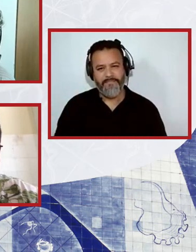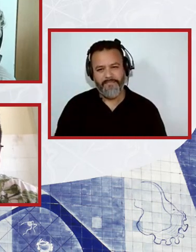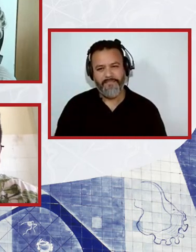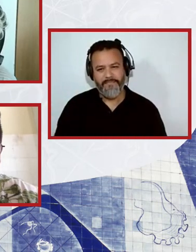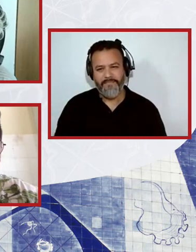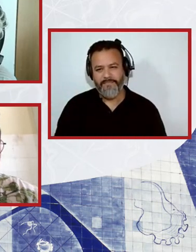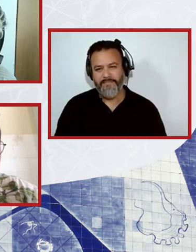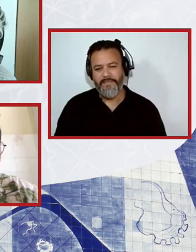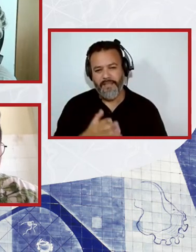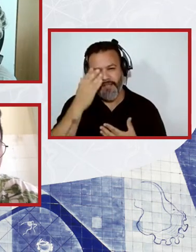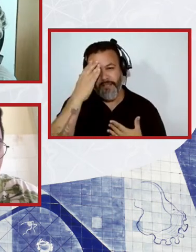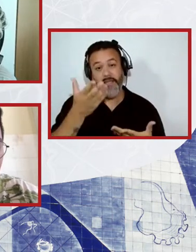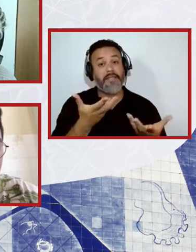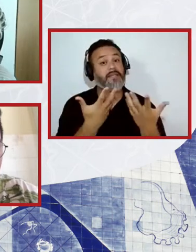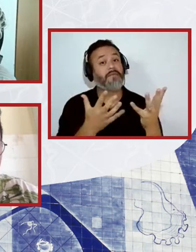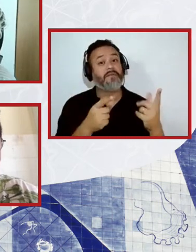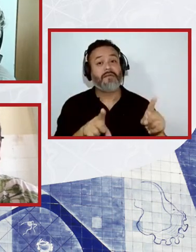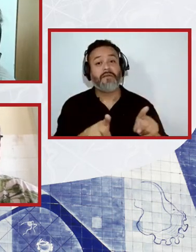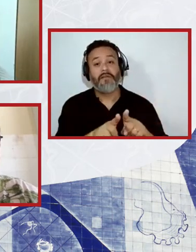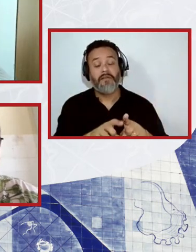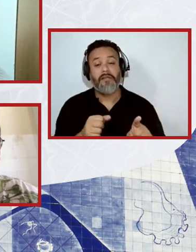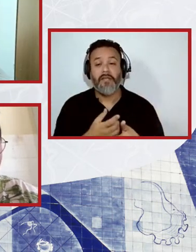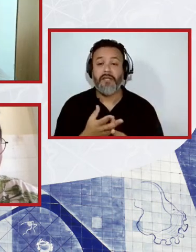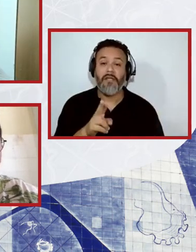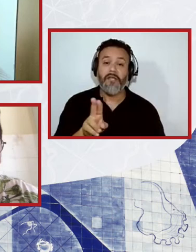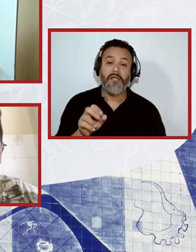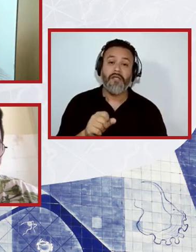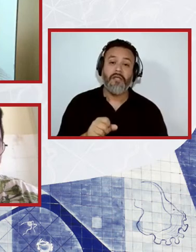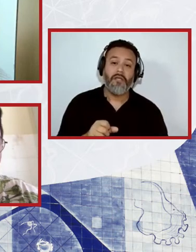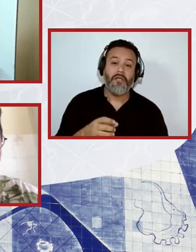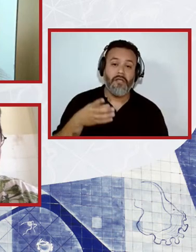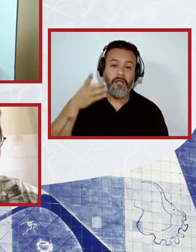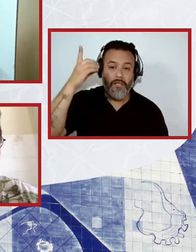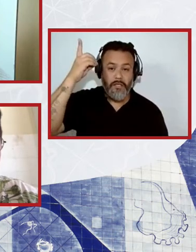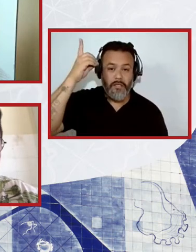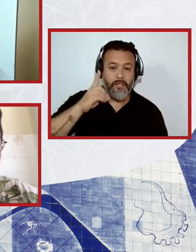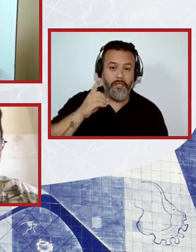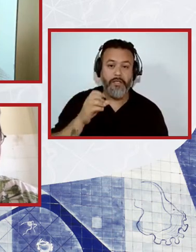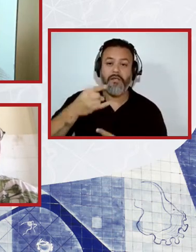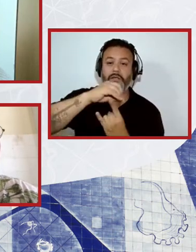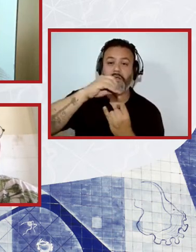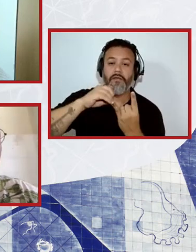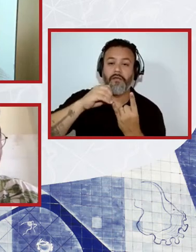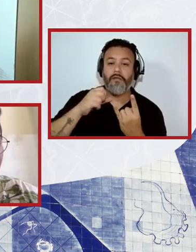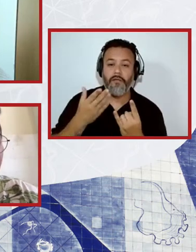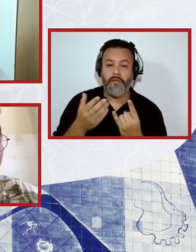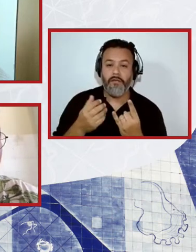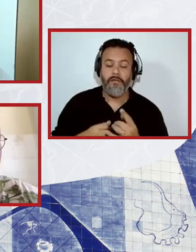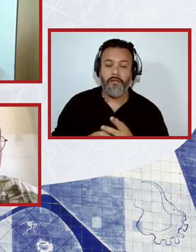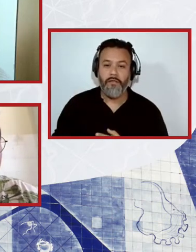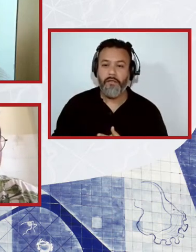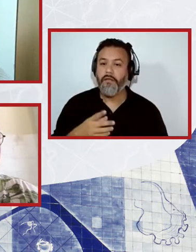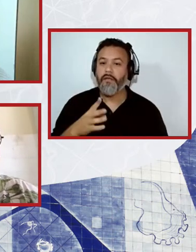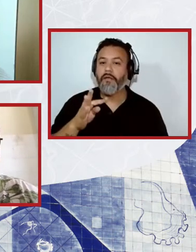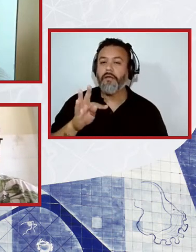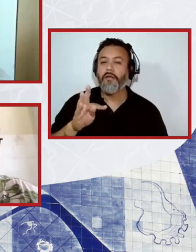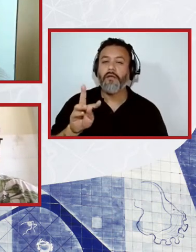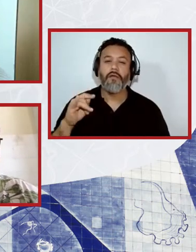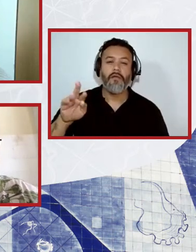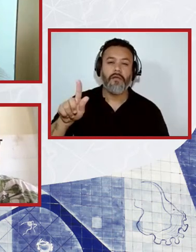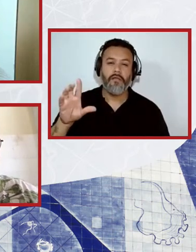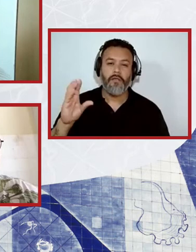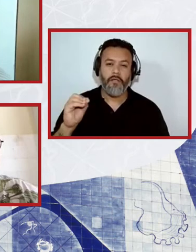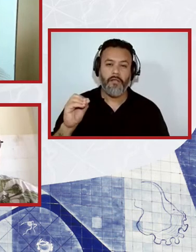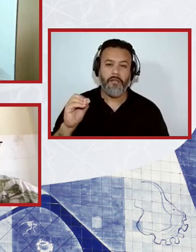parabéns e agradecimento em nome da diretoria do IOC ao Thiago e ao Guilherme, incansáveis. É verdade, eu dos dois, meus dois. Marli. Sou grande